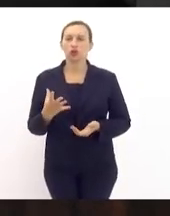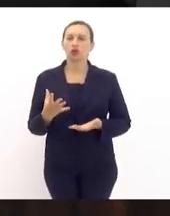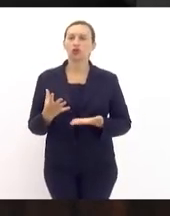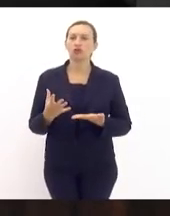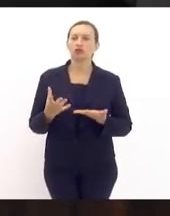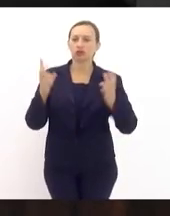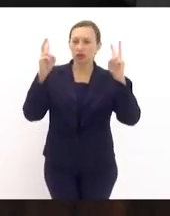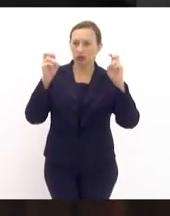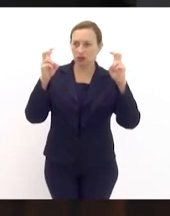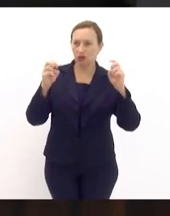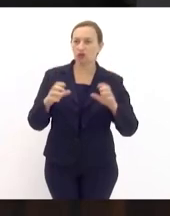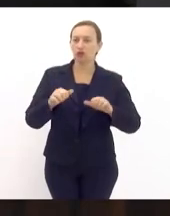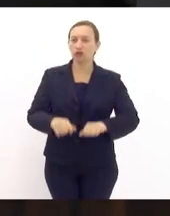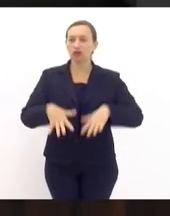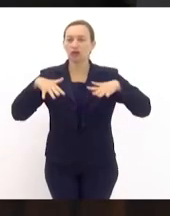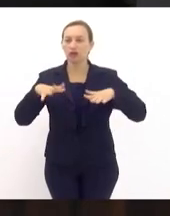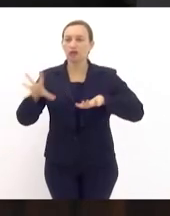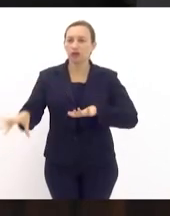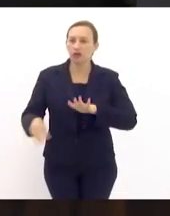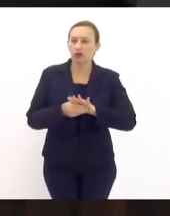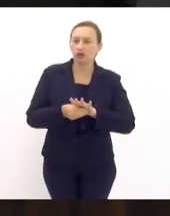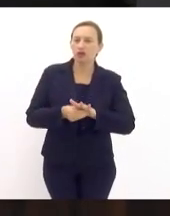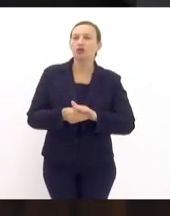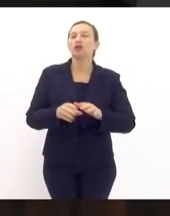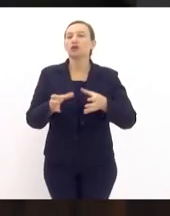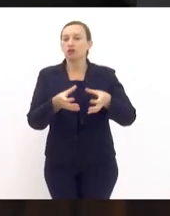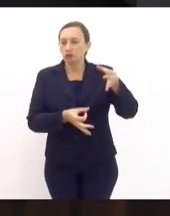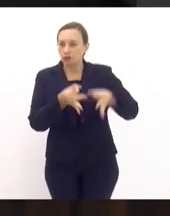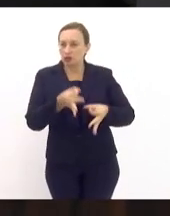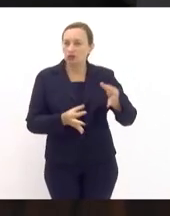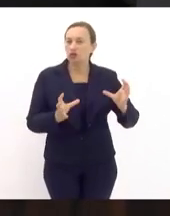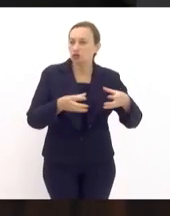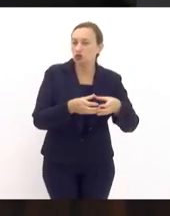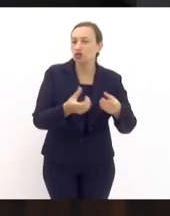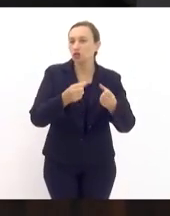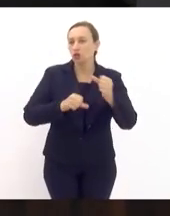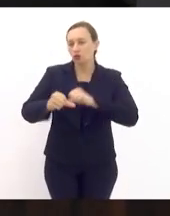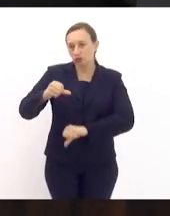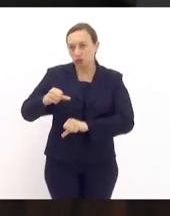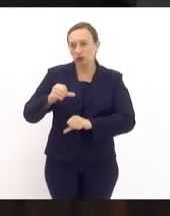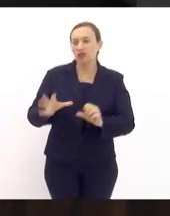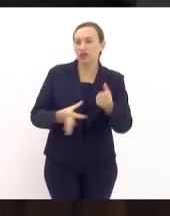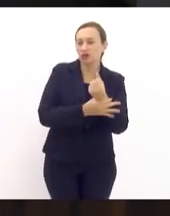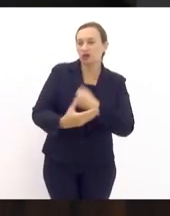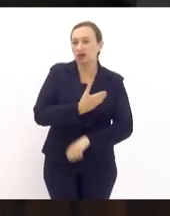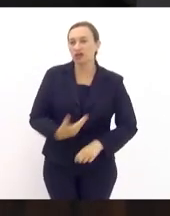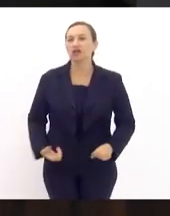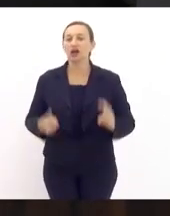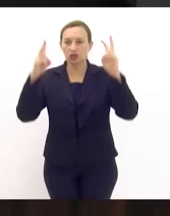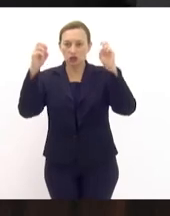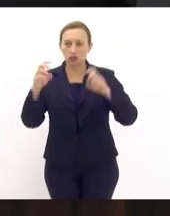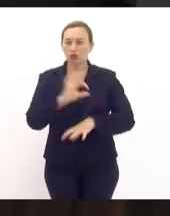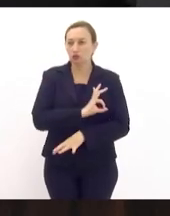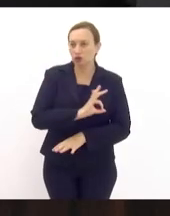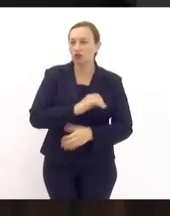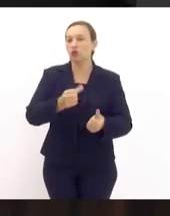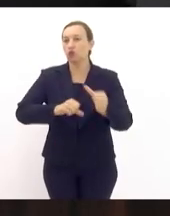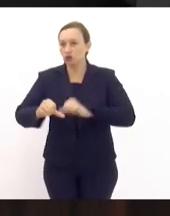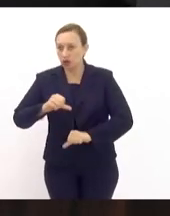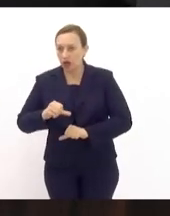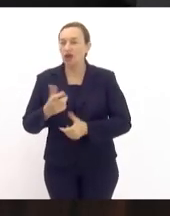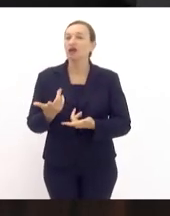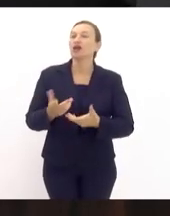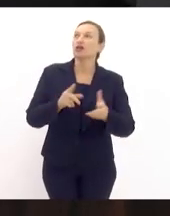de plenário das comissões de Constituição e Justiça, contrário. De transportes, contrário. De segurança pública e assuntos de polícia, contrário. De orçamento,